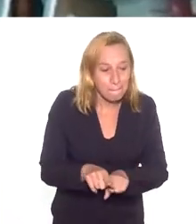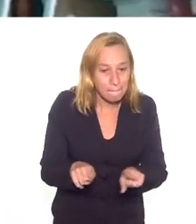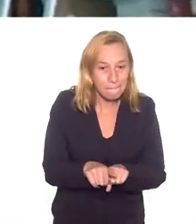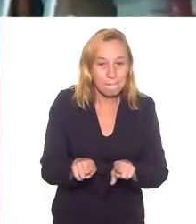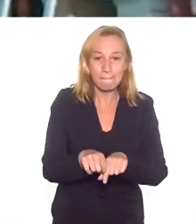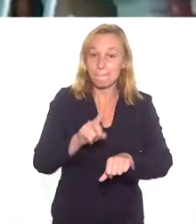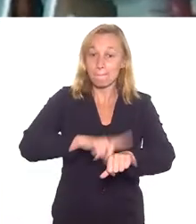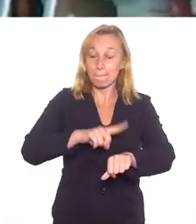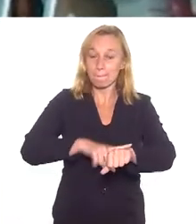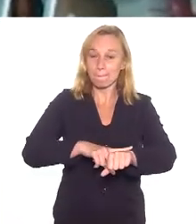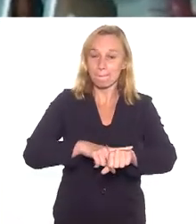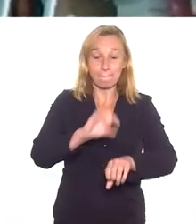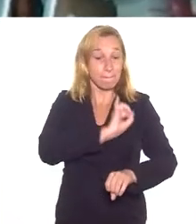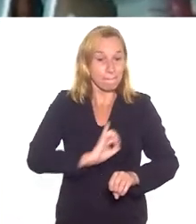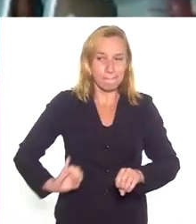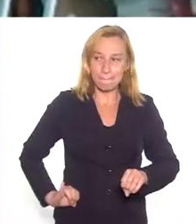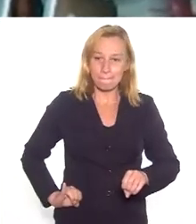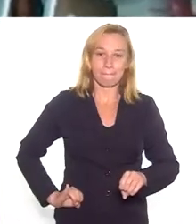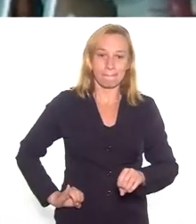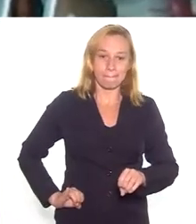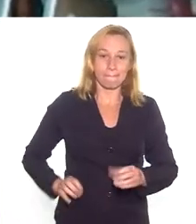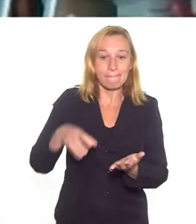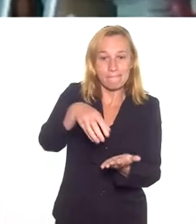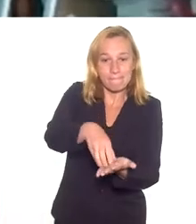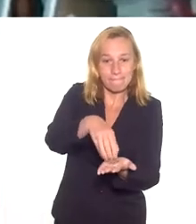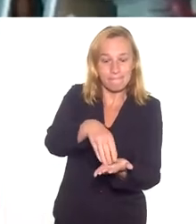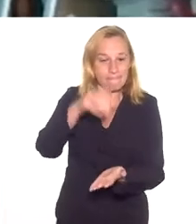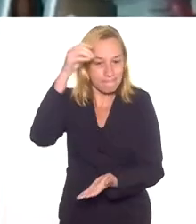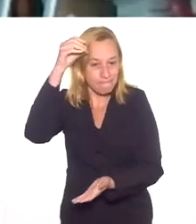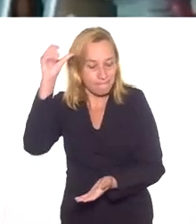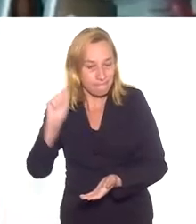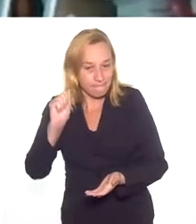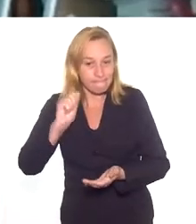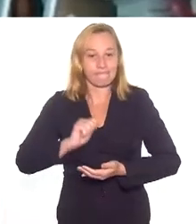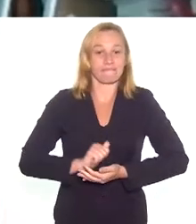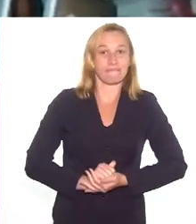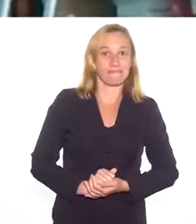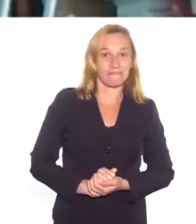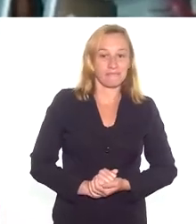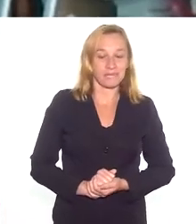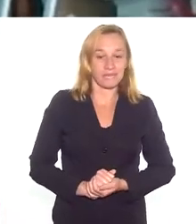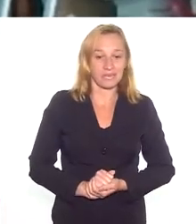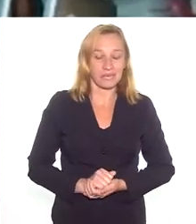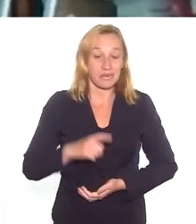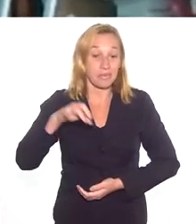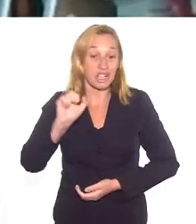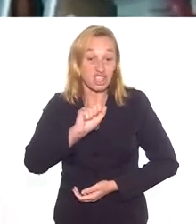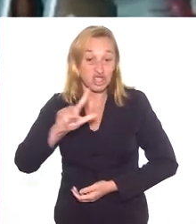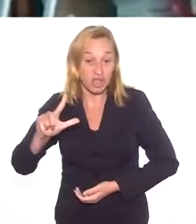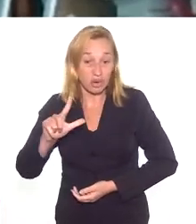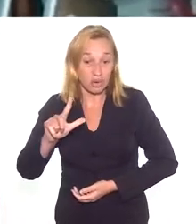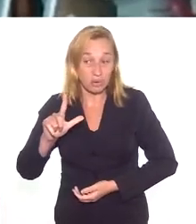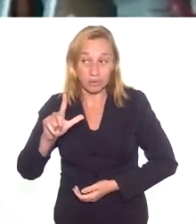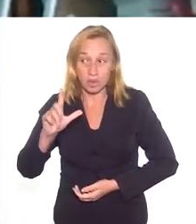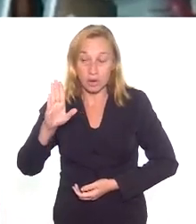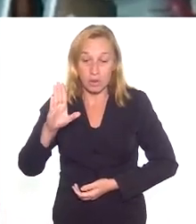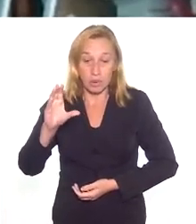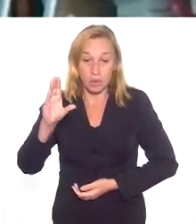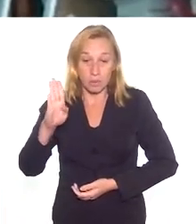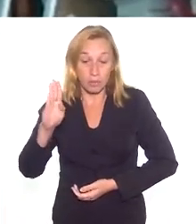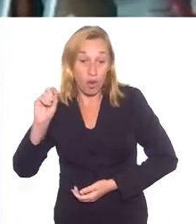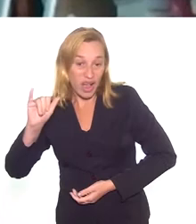também de viver no mesmo momento no Império Centro-Africano. Quando o Marechal